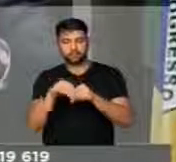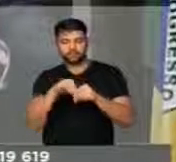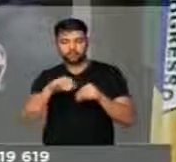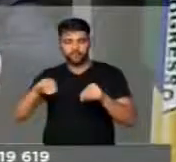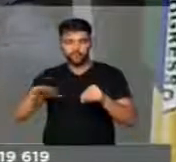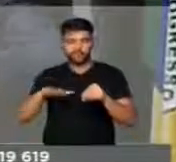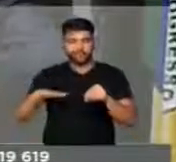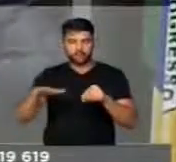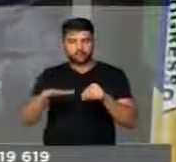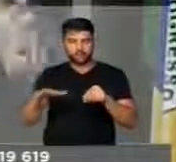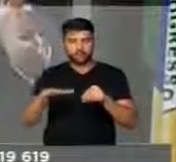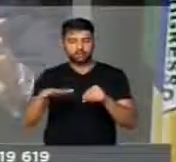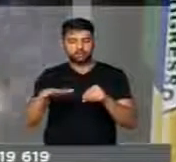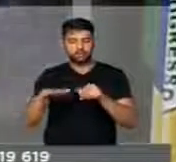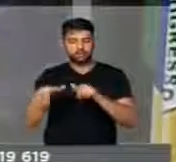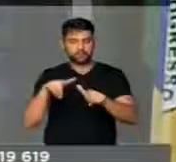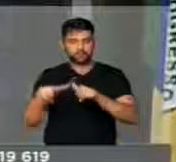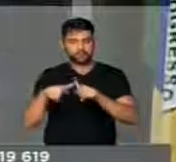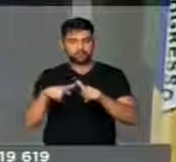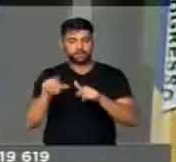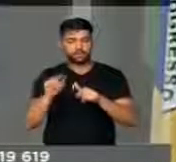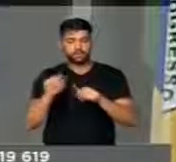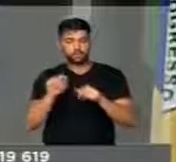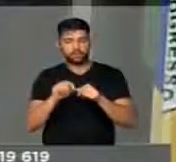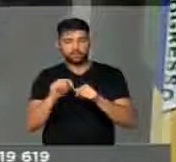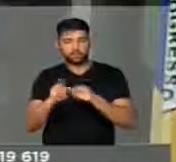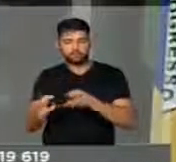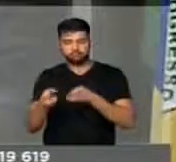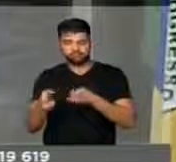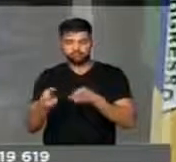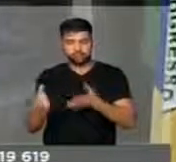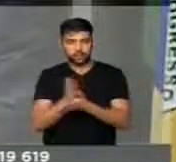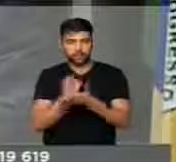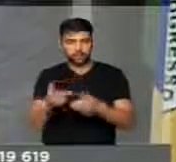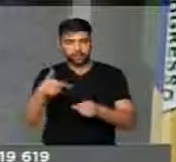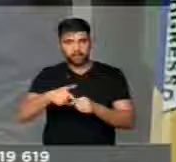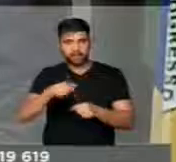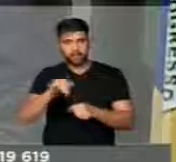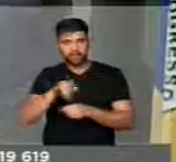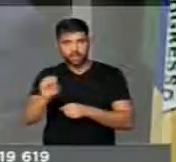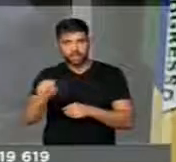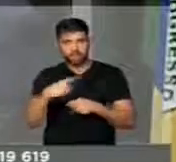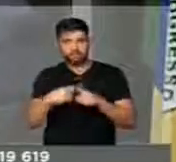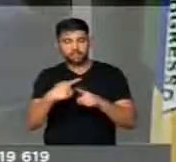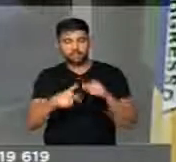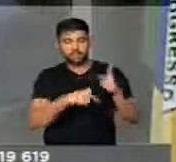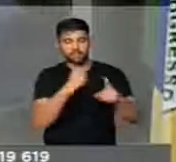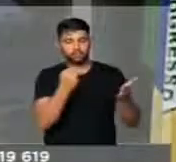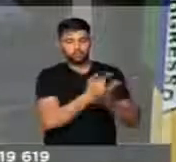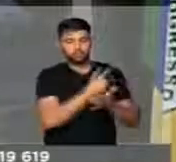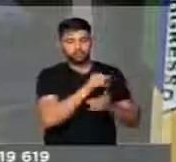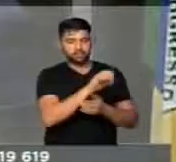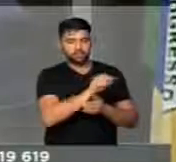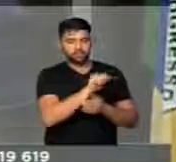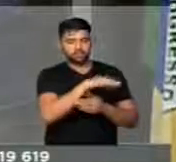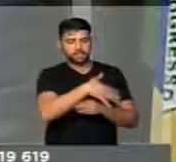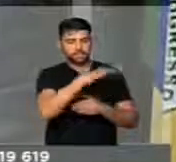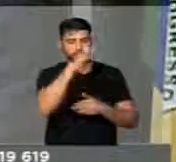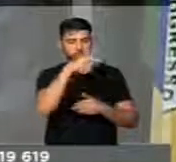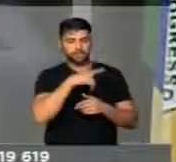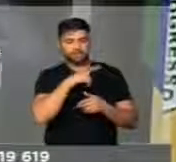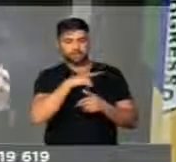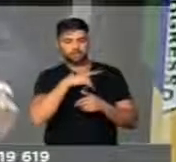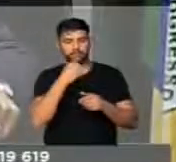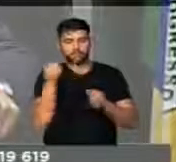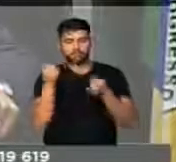da sua ação, que é de explorar petróleo e gás, para comprando gasolina mais cara no